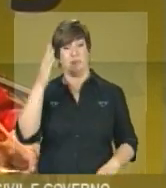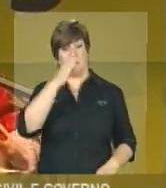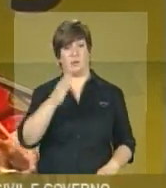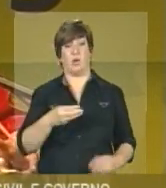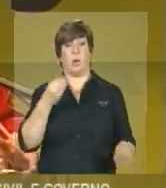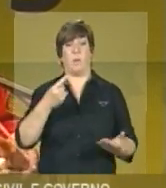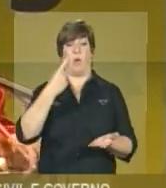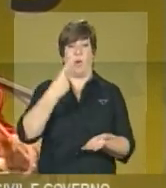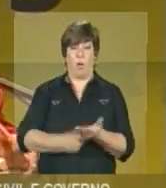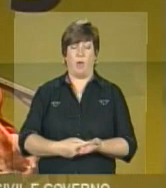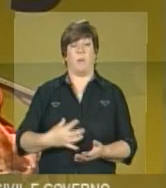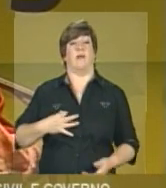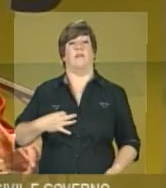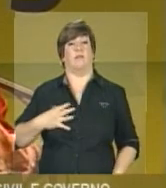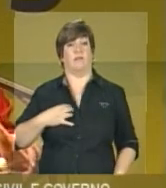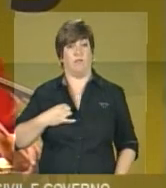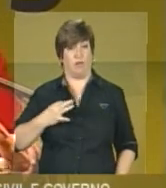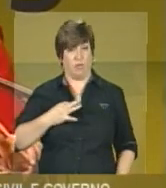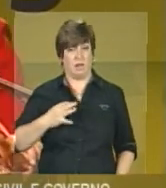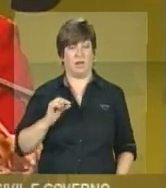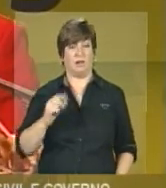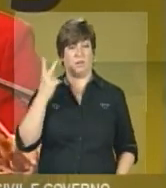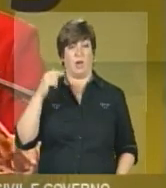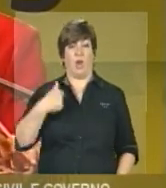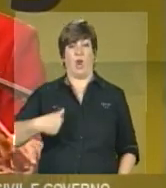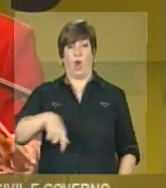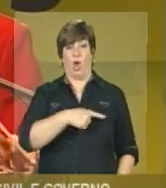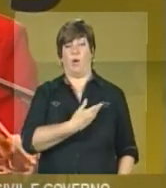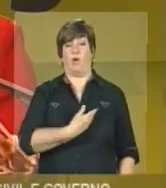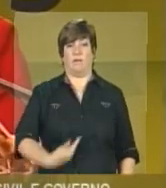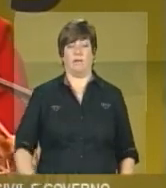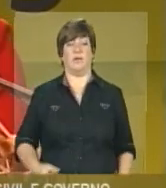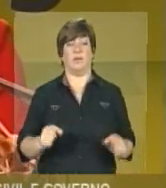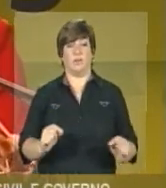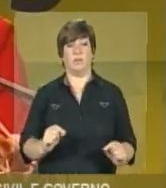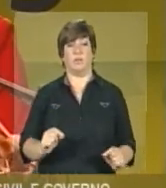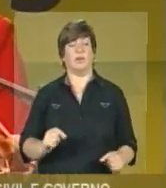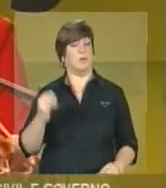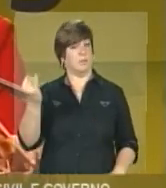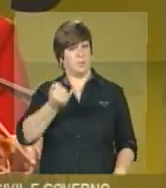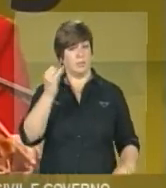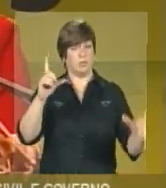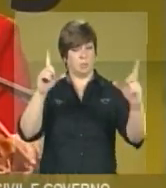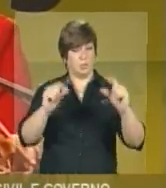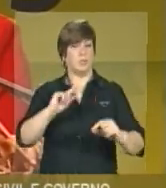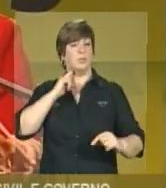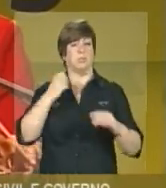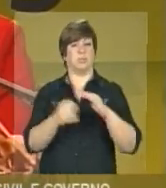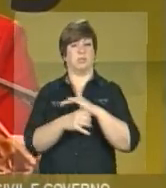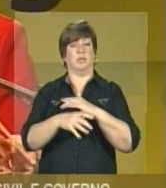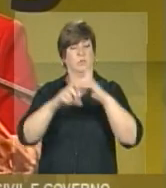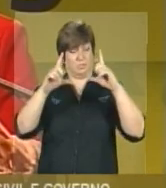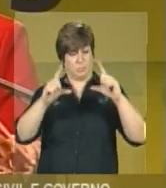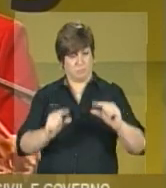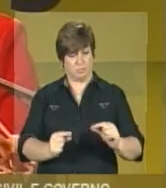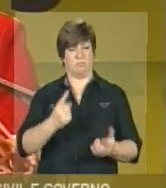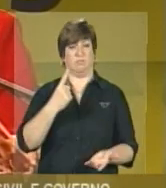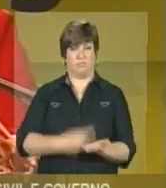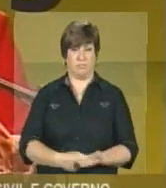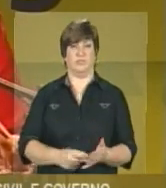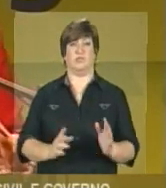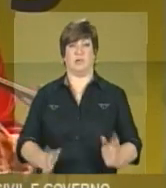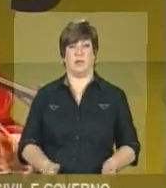voluntário do nosso governo, a significativa redução de emissões de gás de efeito estufa.